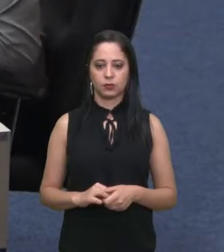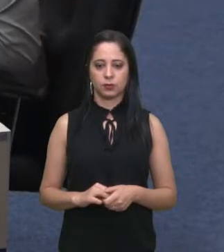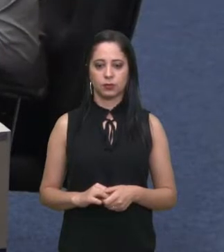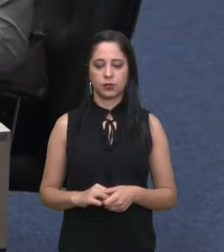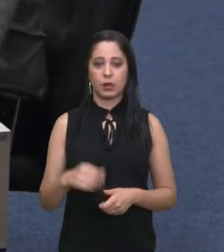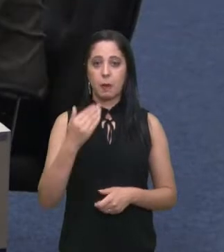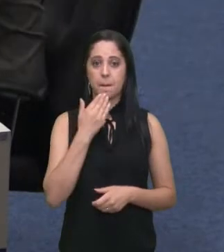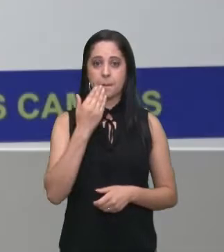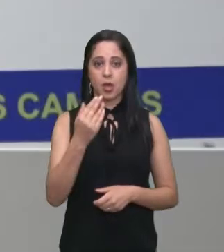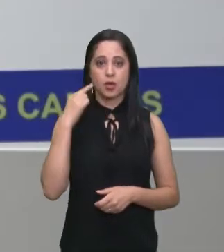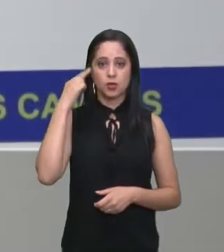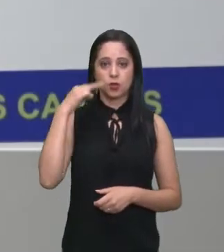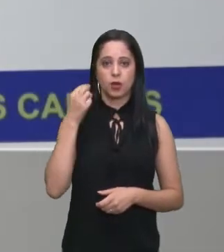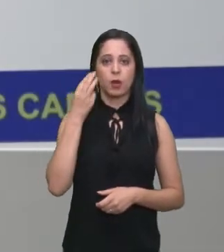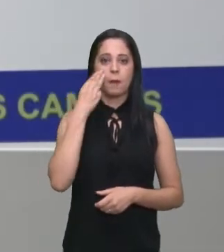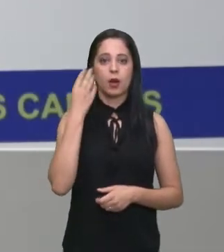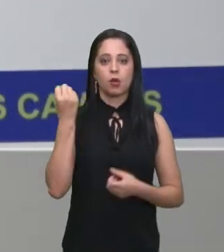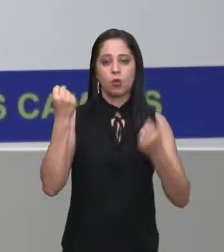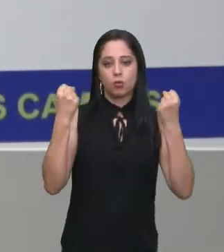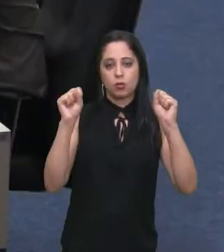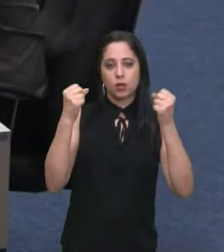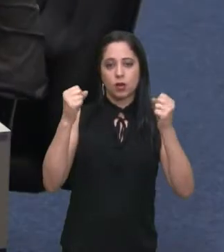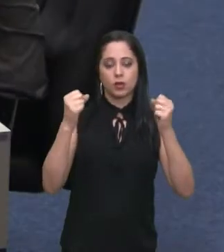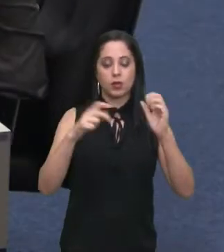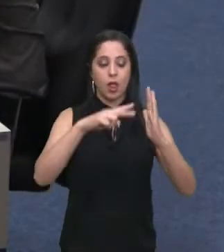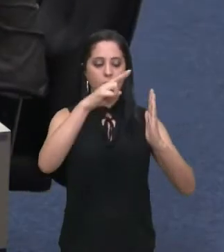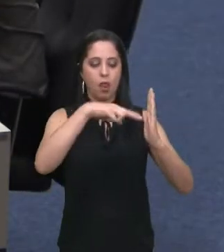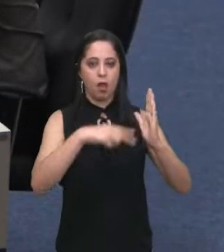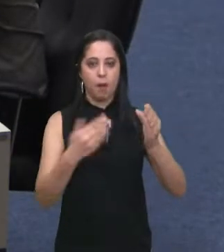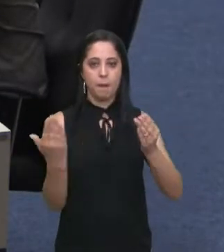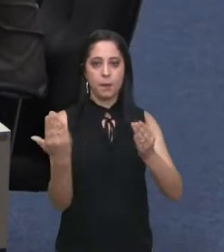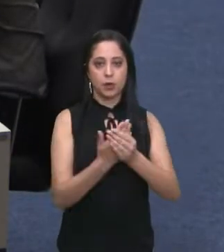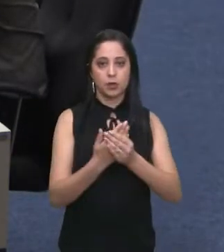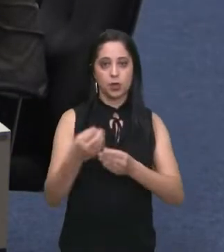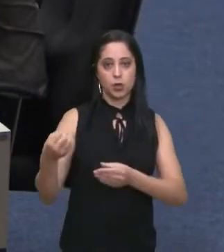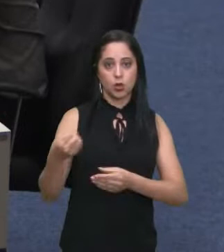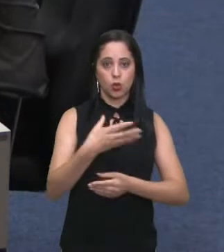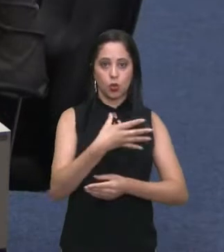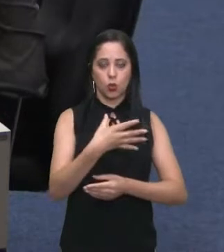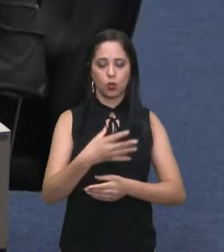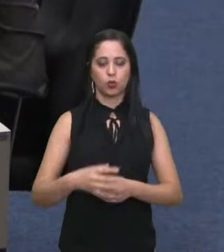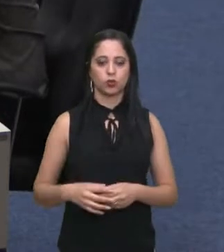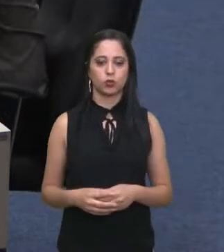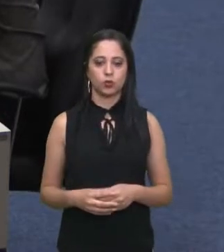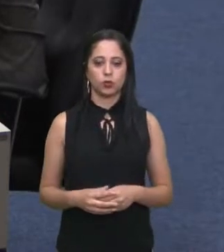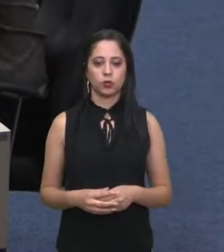Peço ao Marcão, vereador, por favor, que faça a leitura dos processos para a ciência dos vereadores.